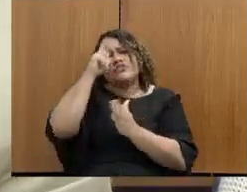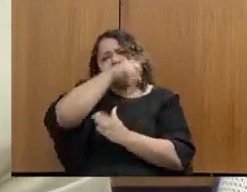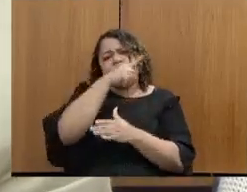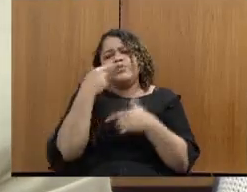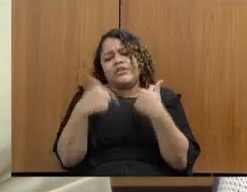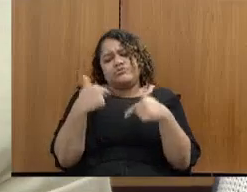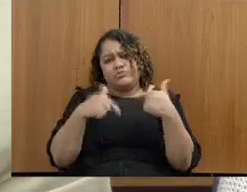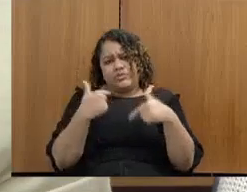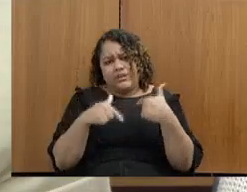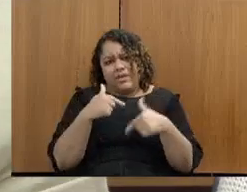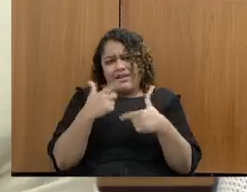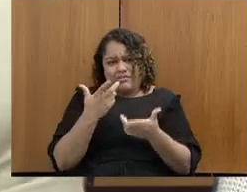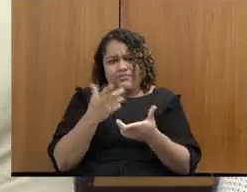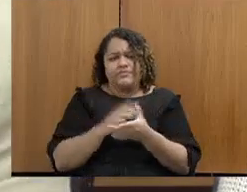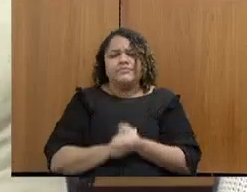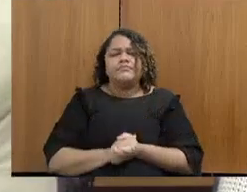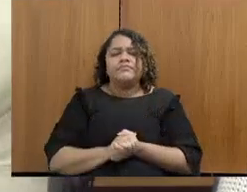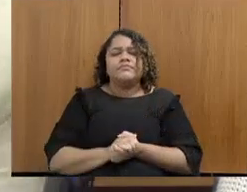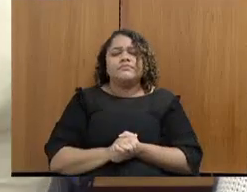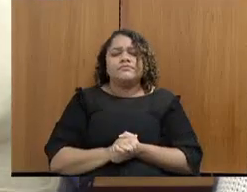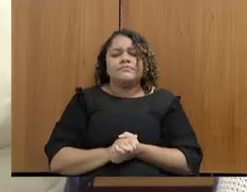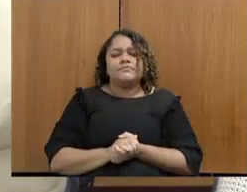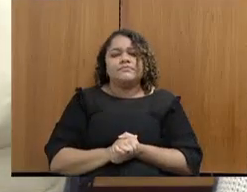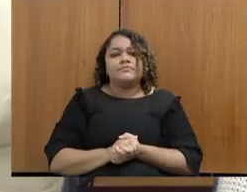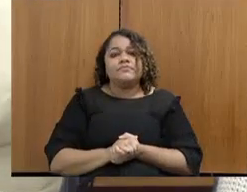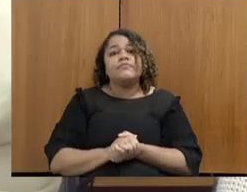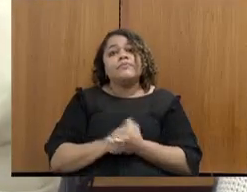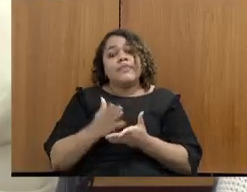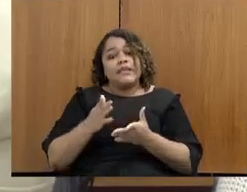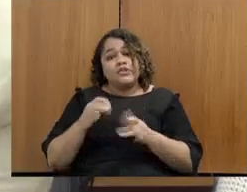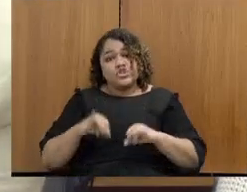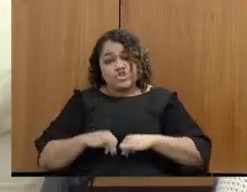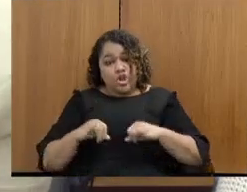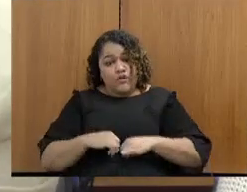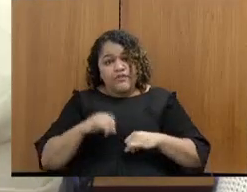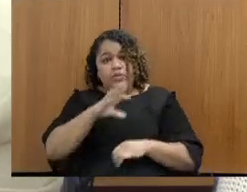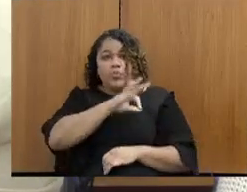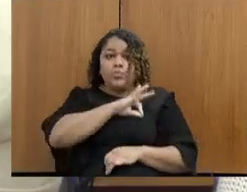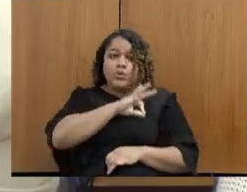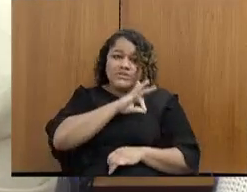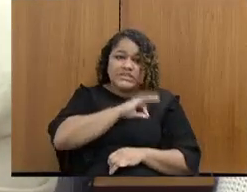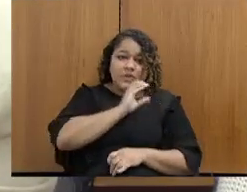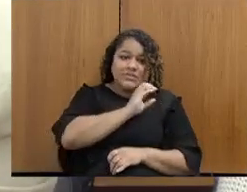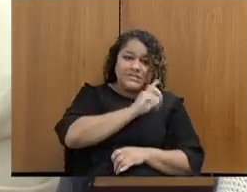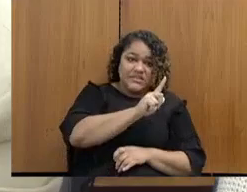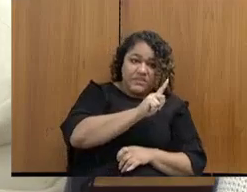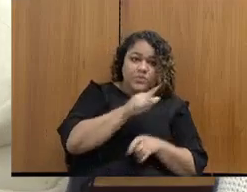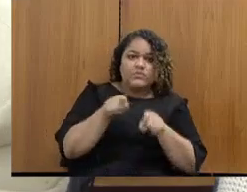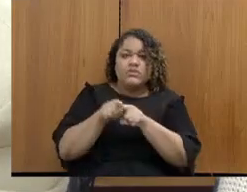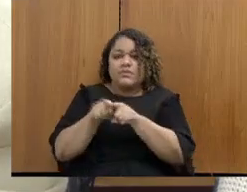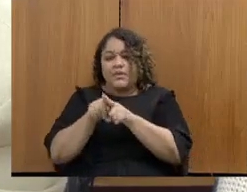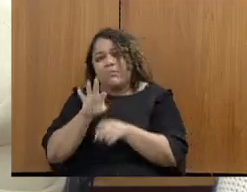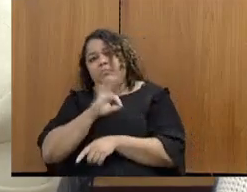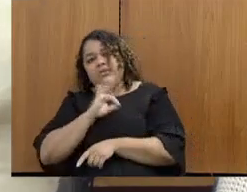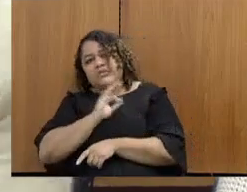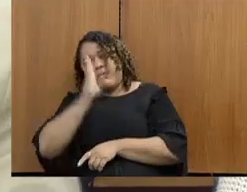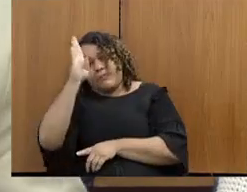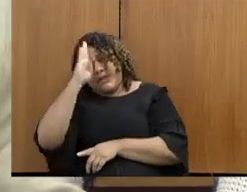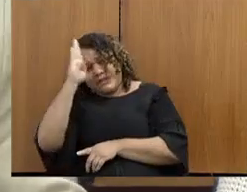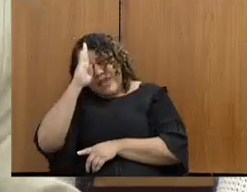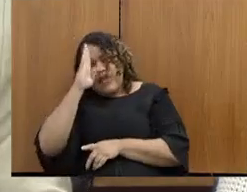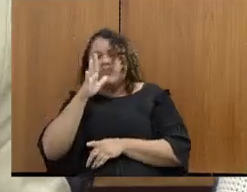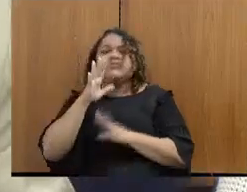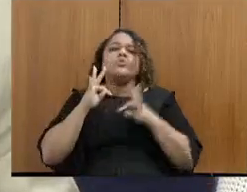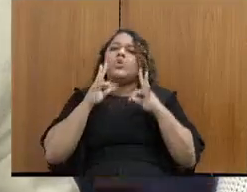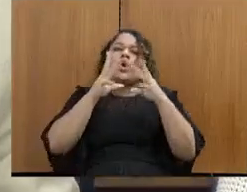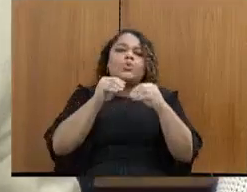de segurança pública e é uma coisa que sofre um policial civil e sofre policial militar sofre toda a segurança pública e sofre